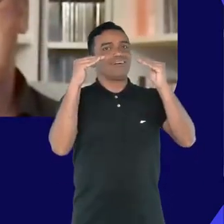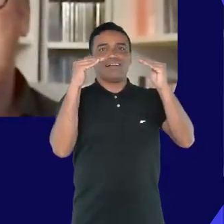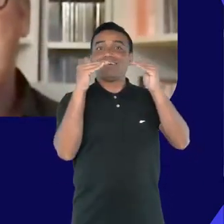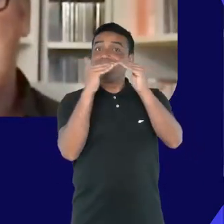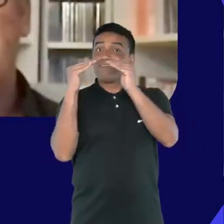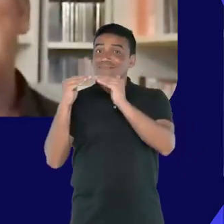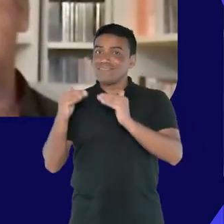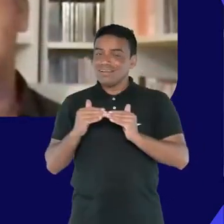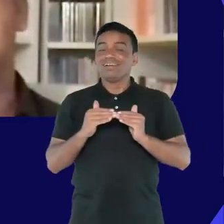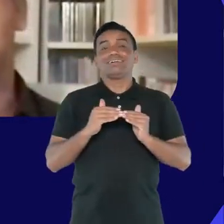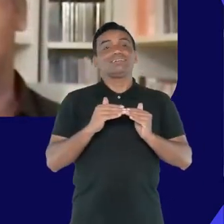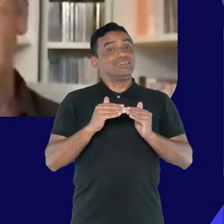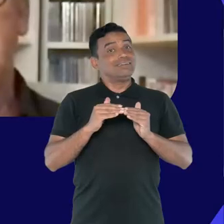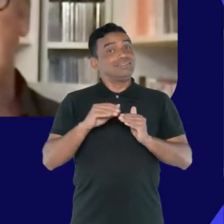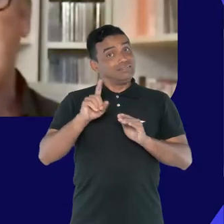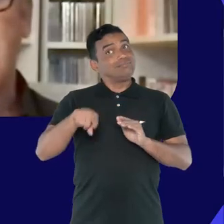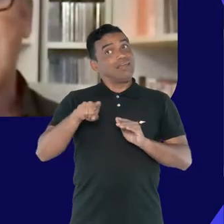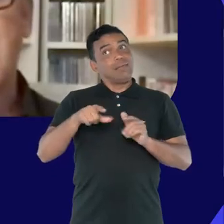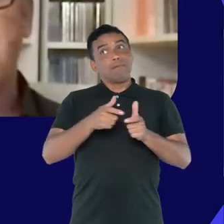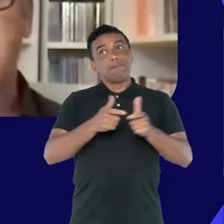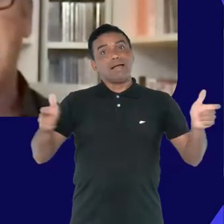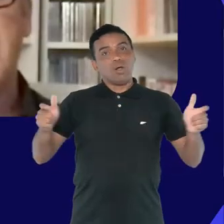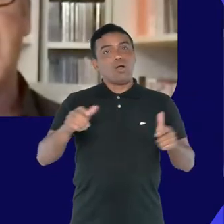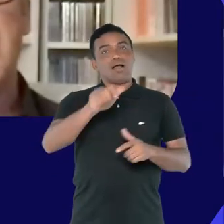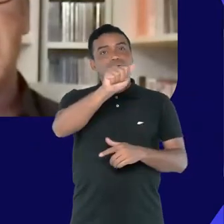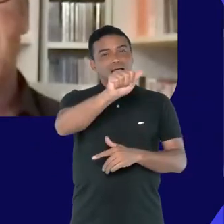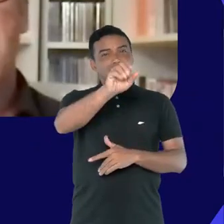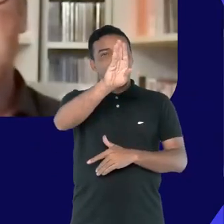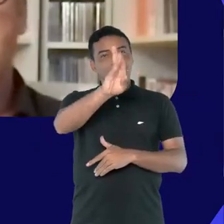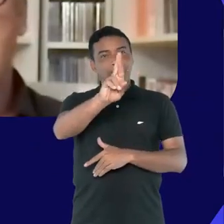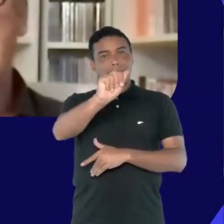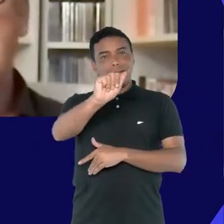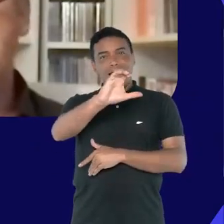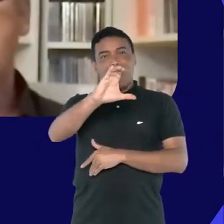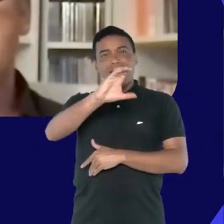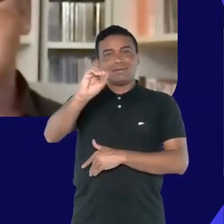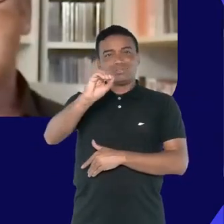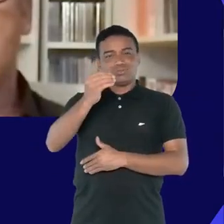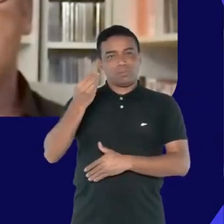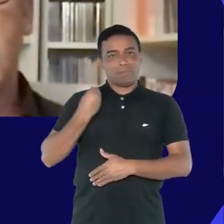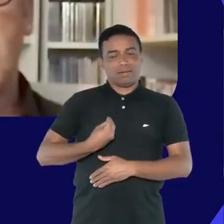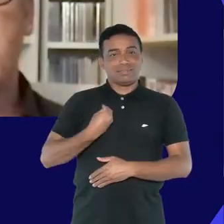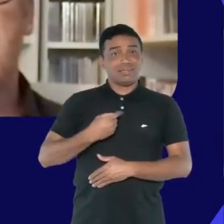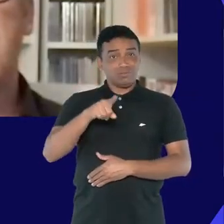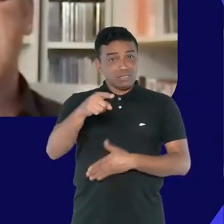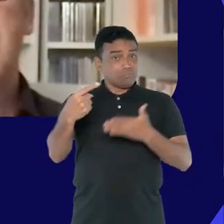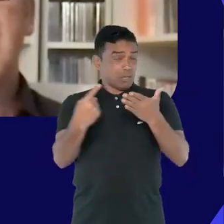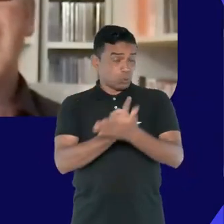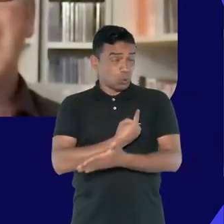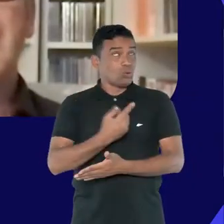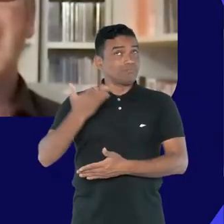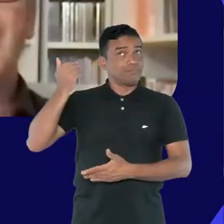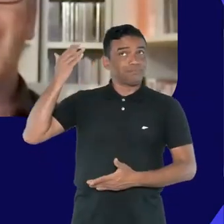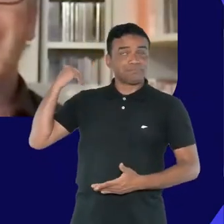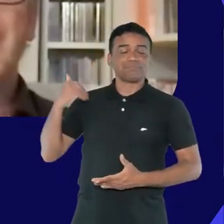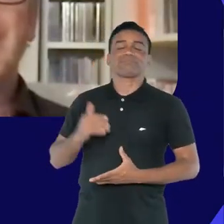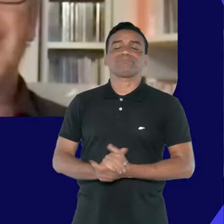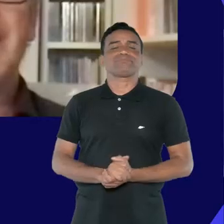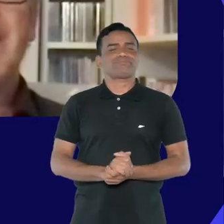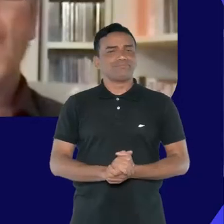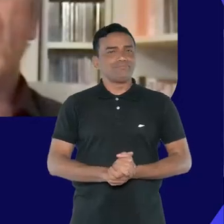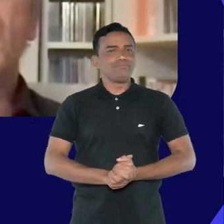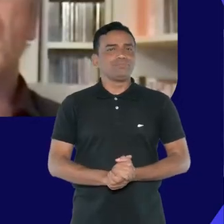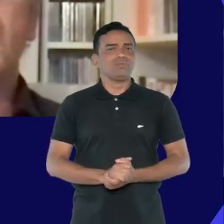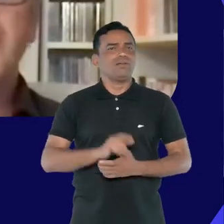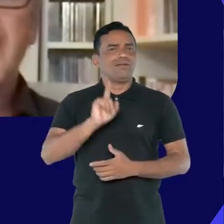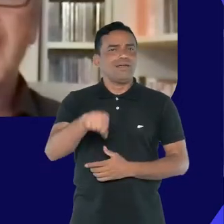e esse é talvez o grande abraço que aqui está presente. E respondendo à pergunta que colocava, ou